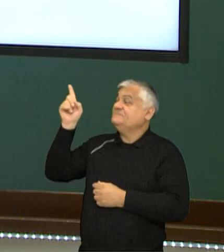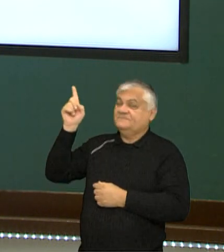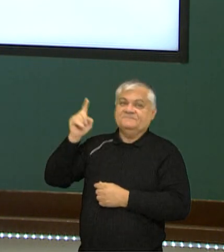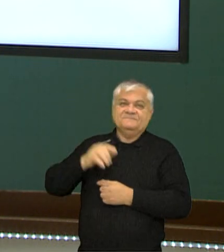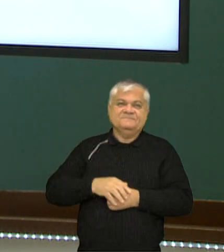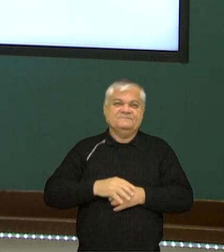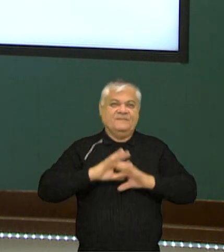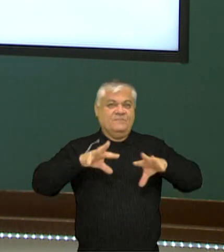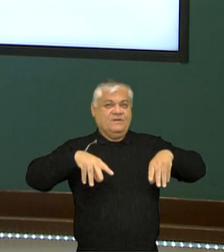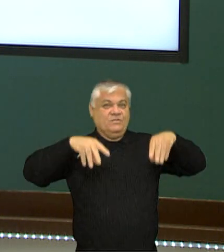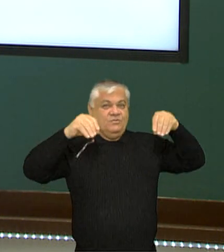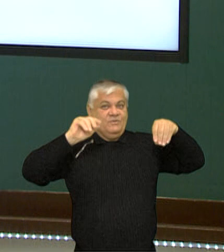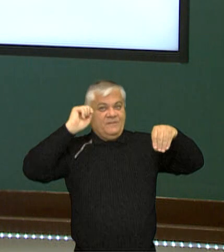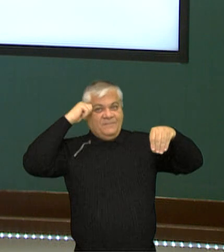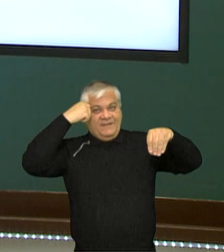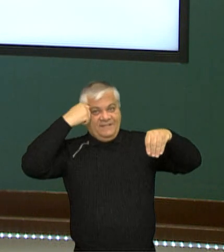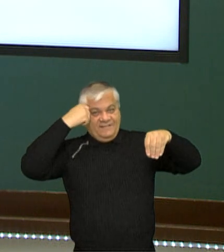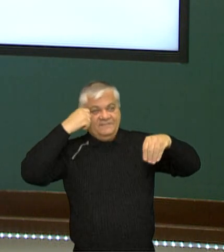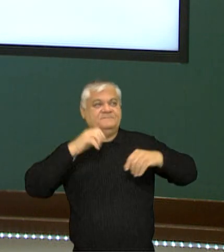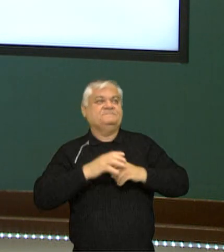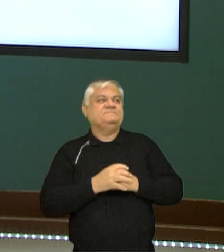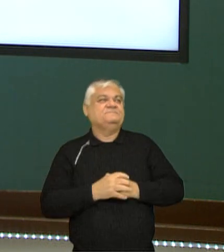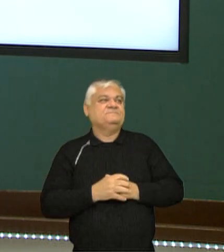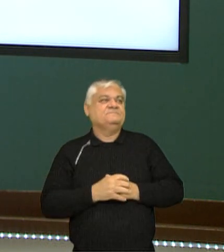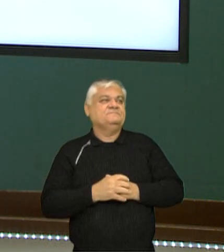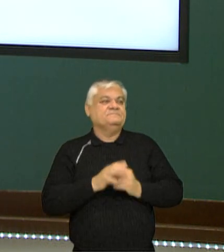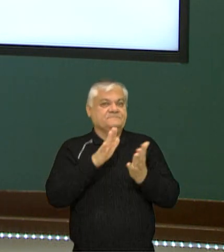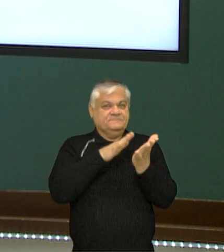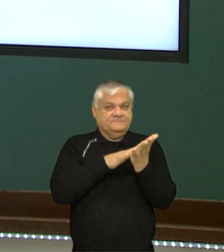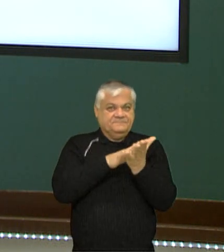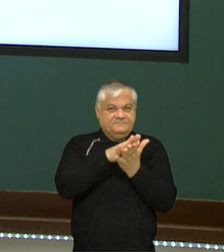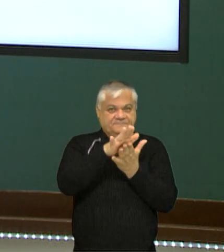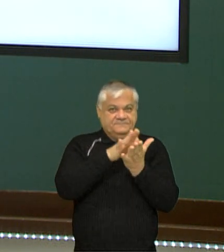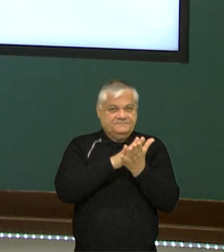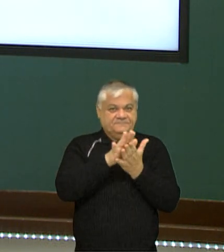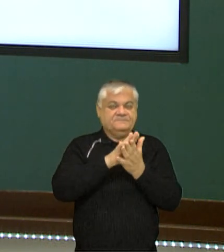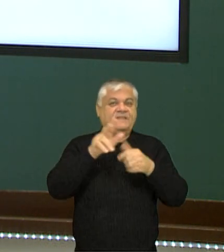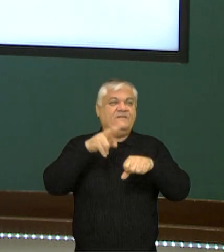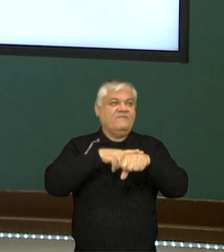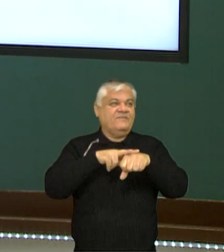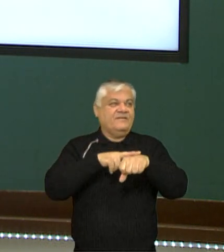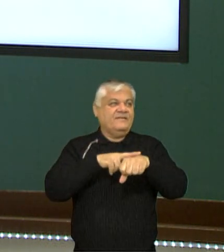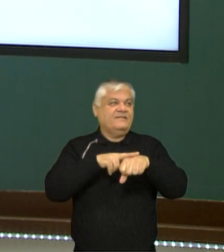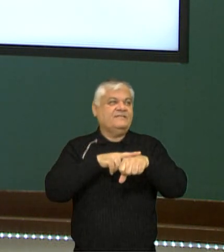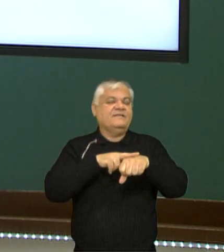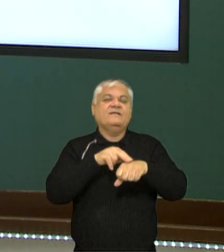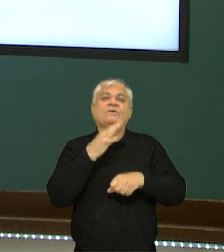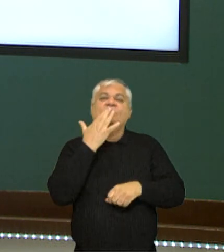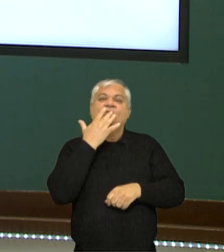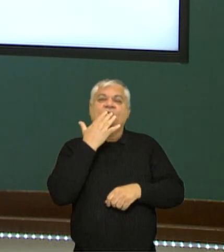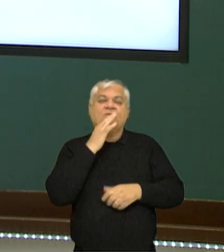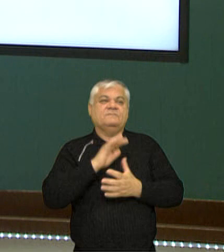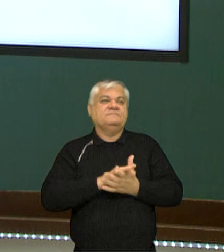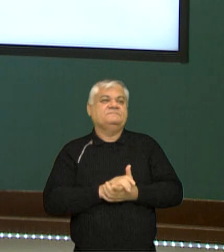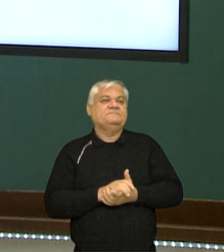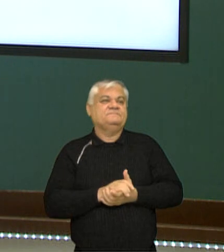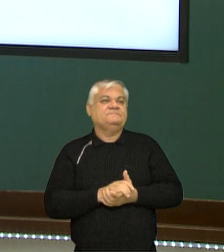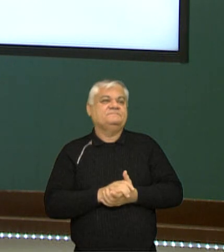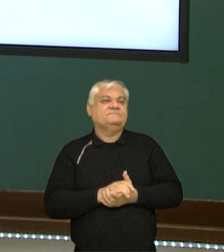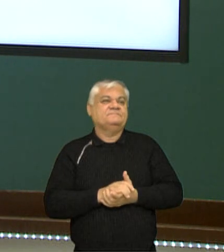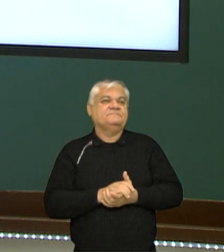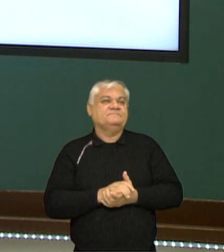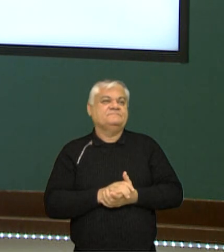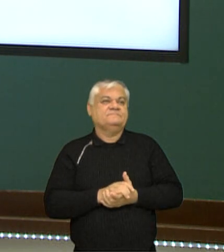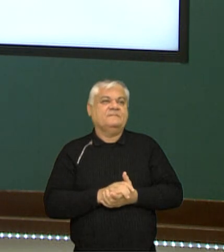torre preta. Então eu imprimi no papel verde, eu imprimi as peças pretas. E